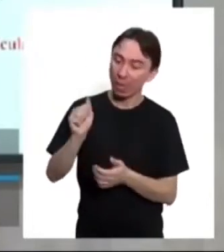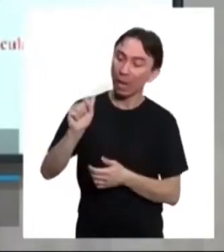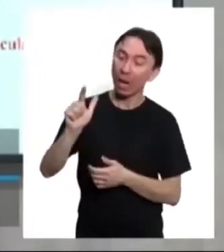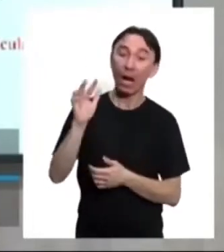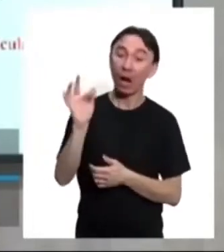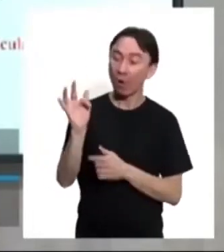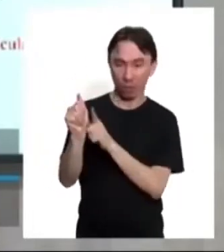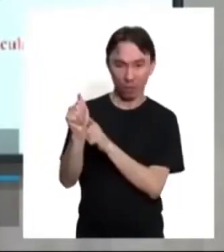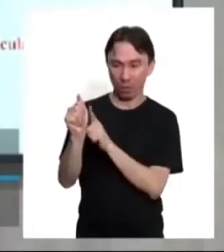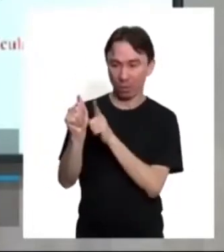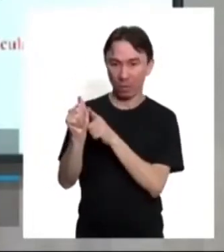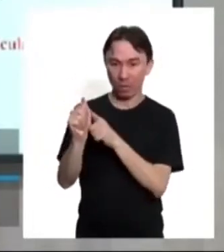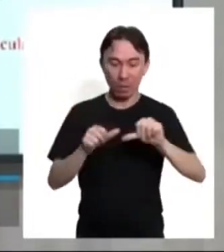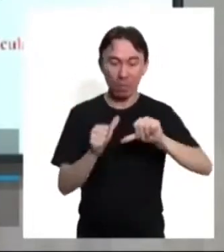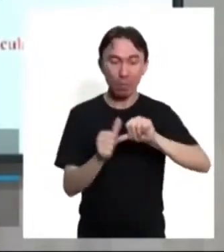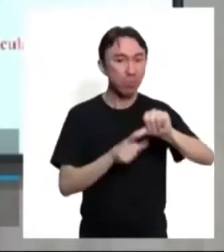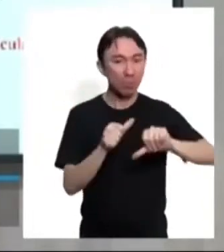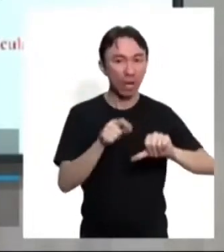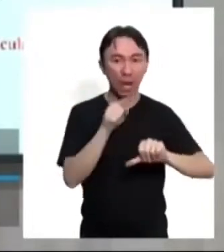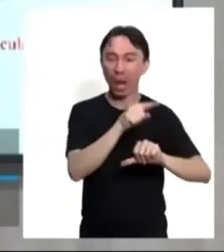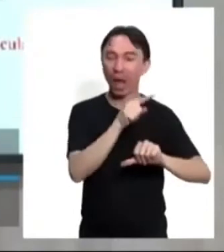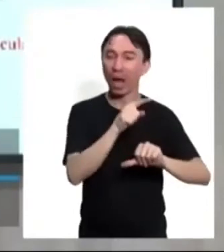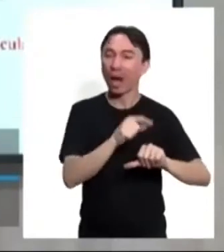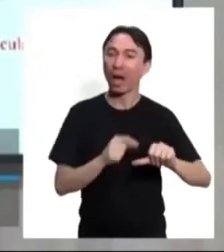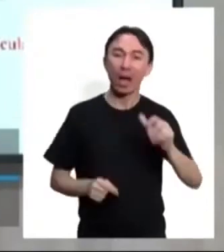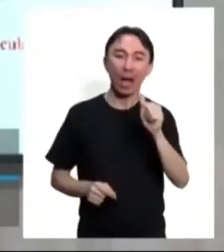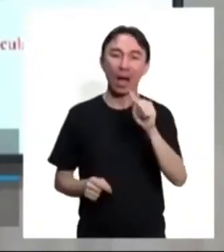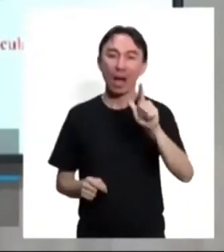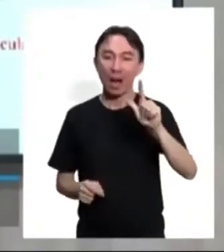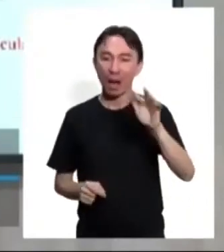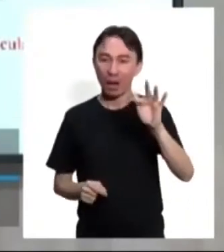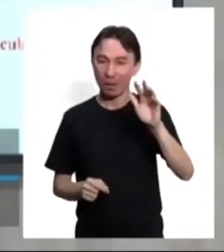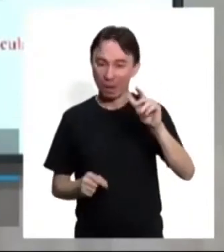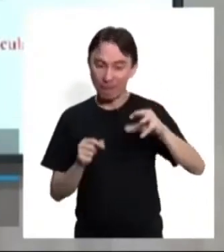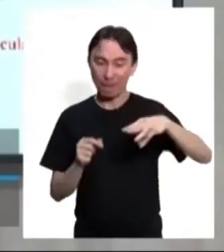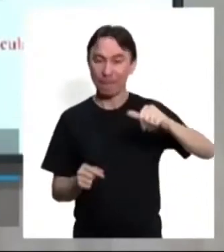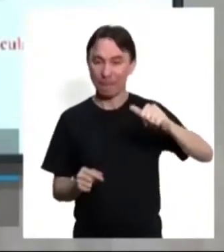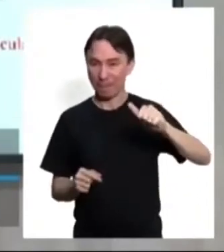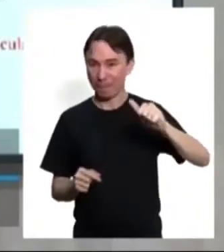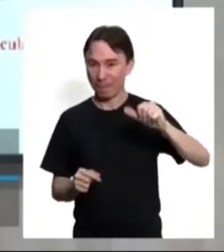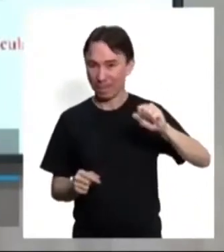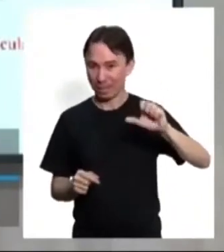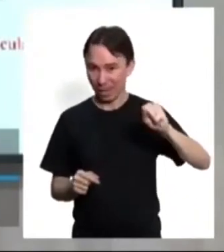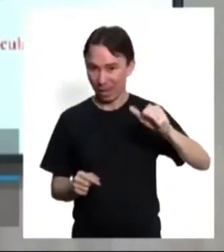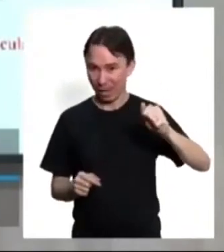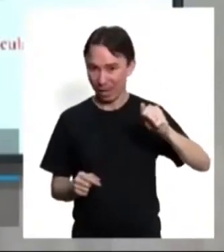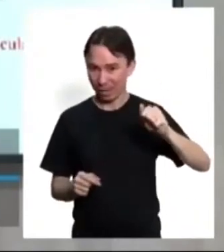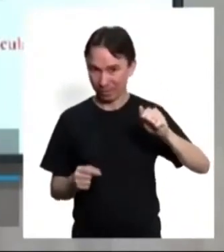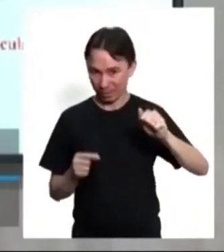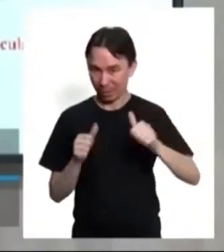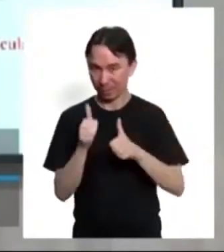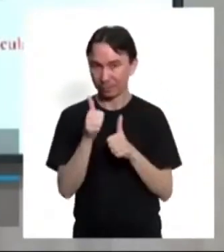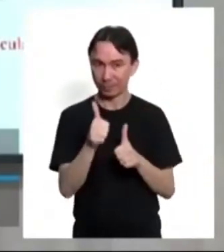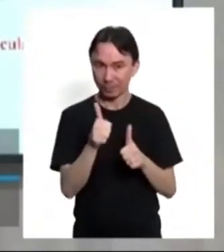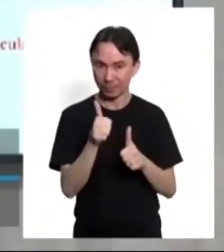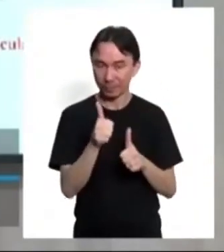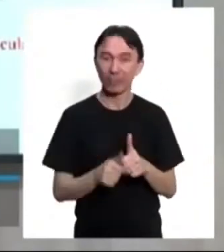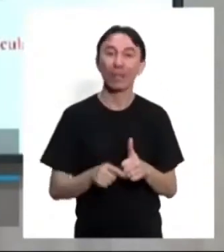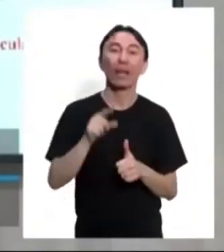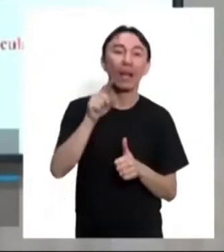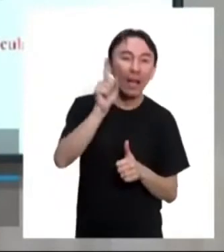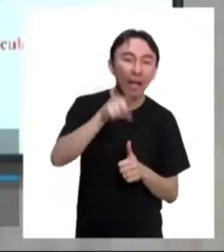massa, agora beta e alfa muda o número atômico. Então você fica com uma incógnita só. Isso é um